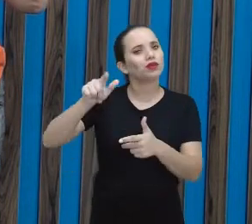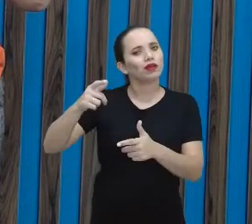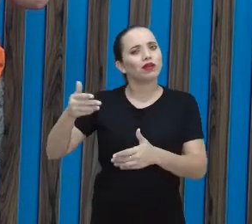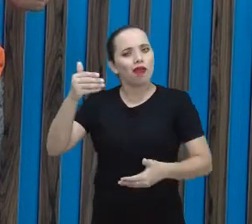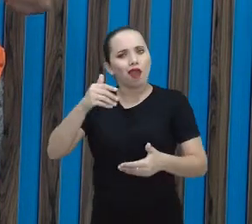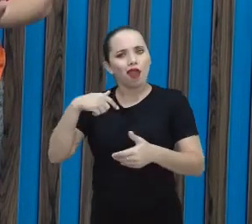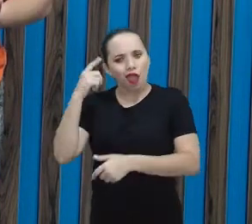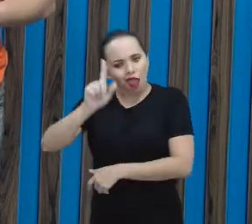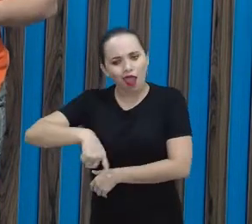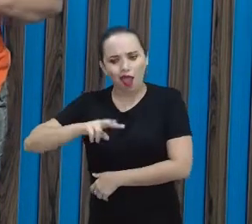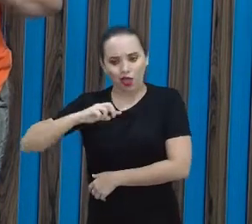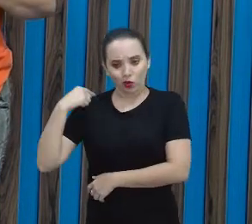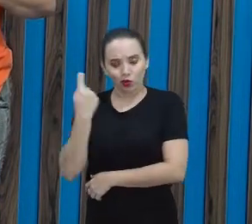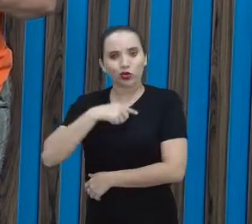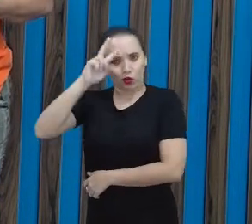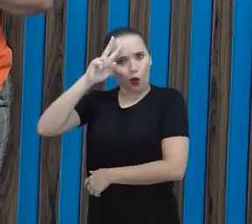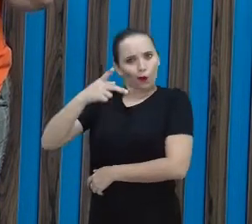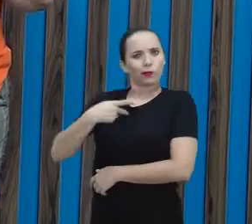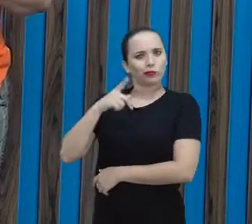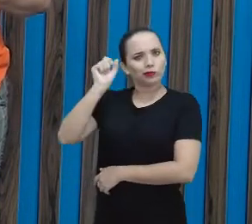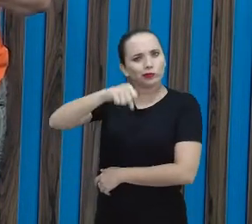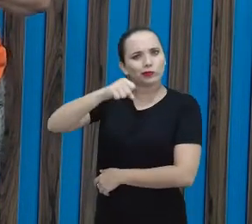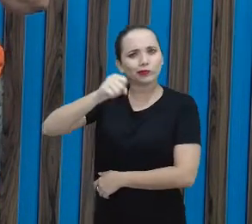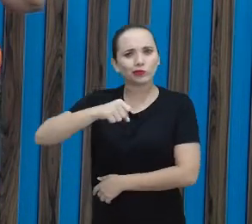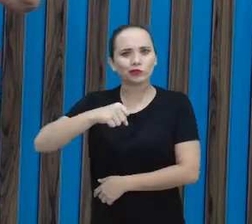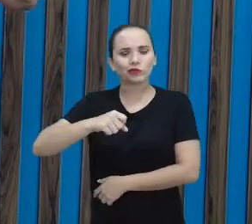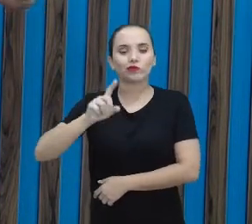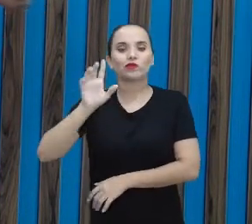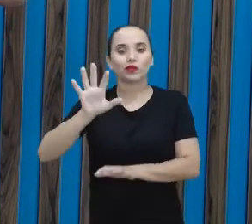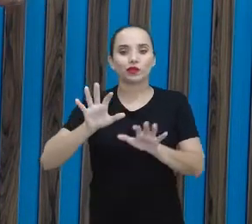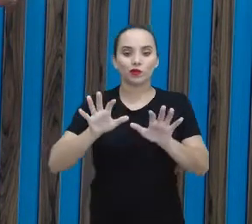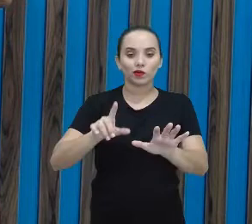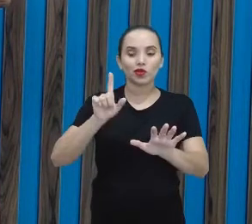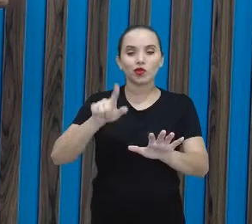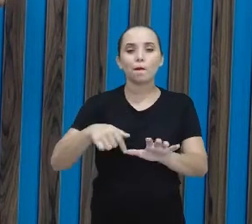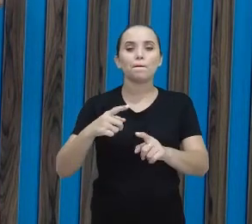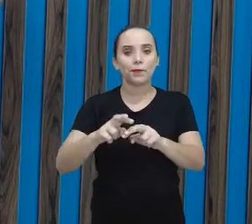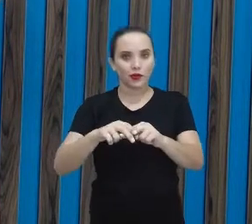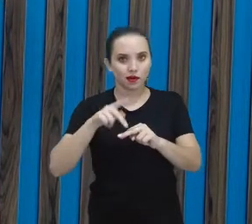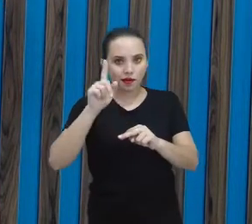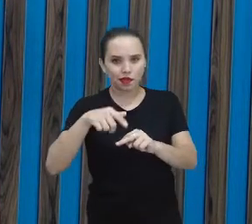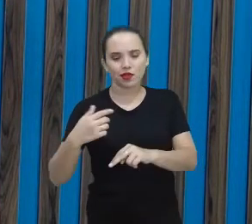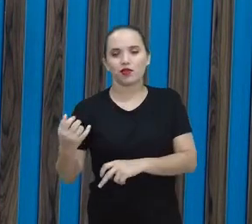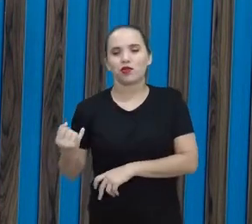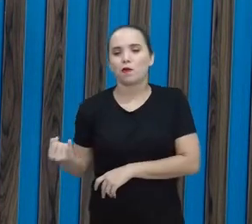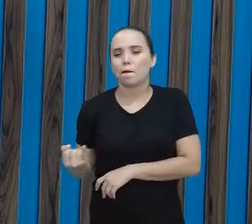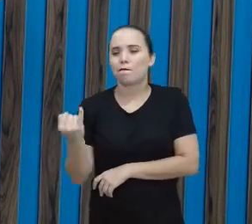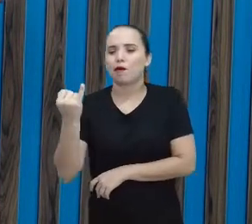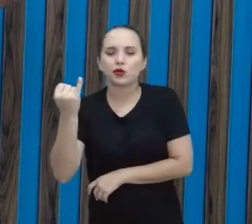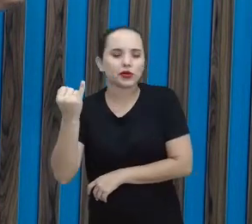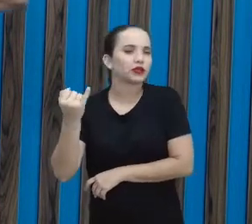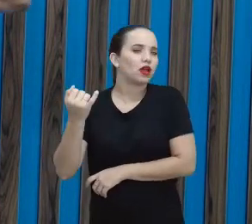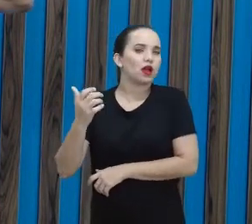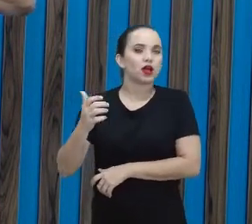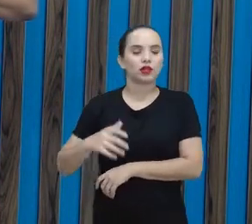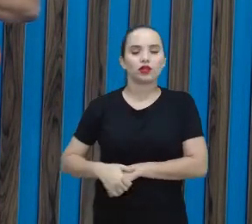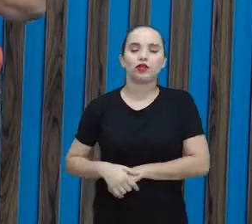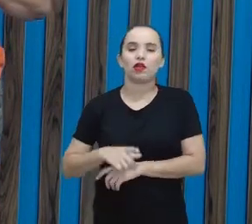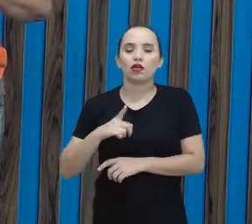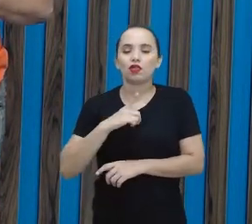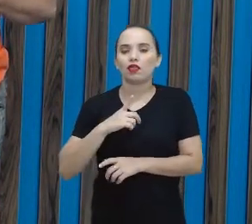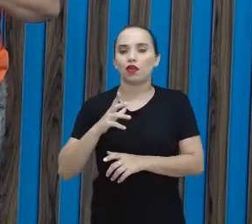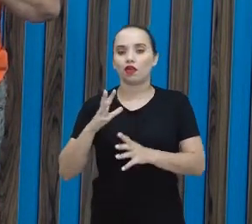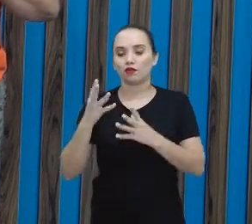como seres humanos. Então, isso é que faz a grande riqueza, né, da obra de Ariano, também dessa